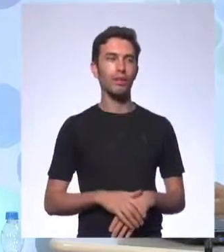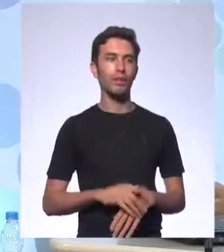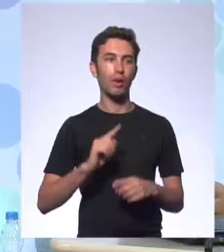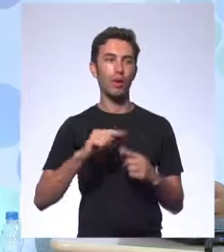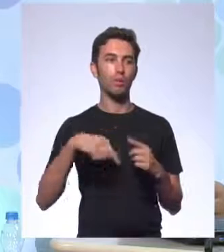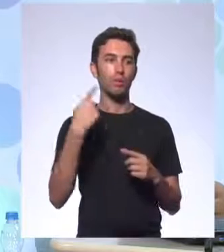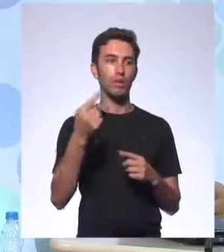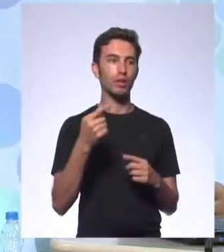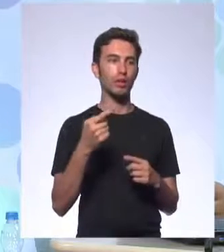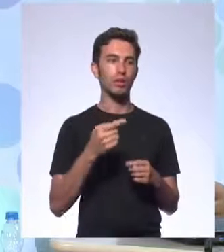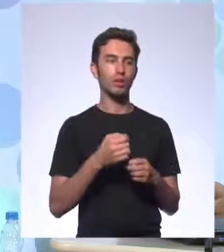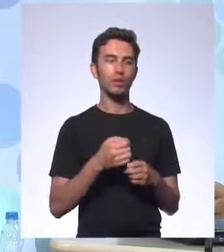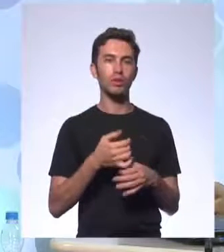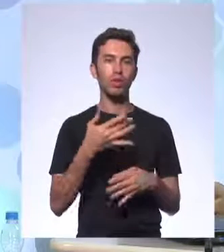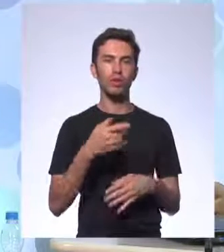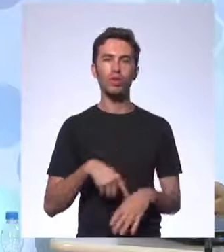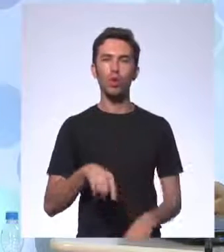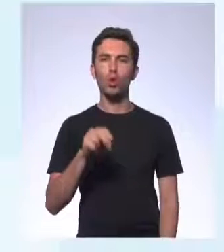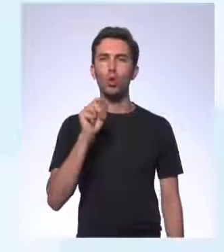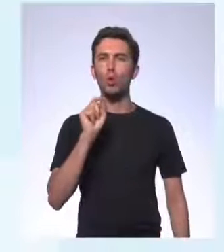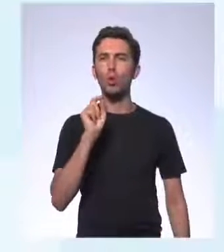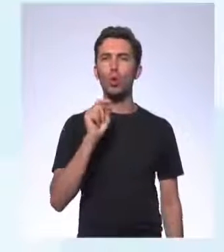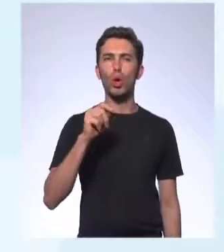chat. O que é uma nebulosa?